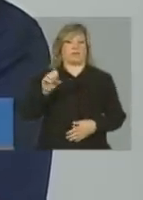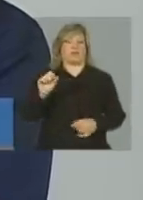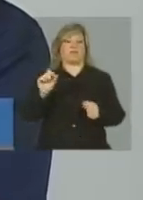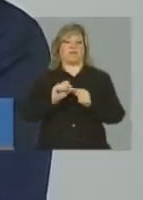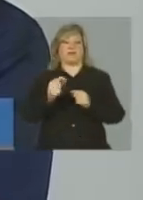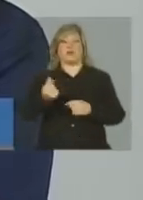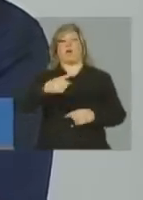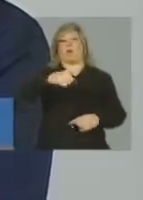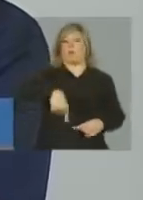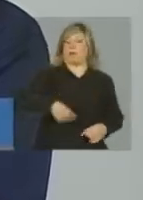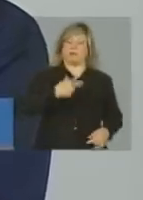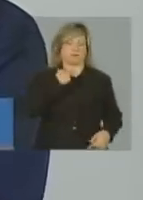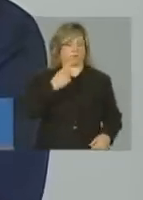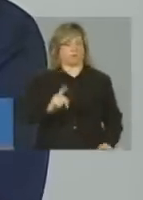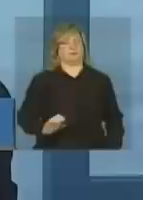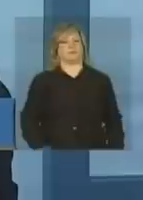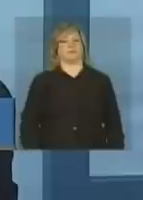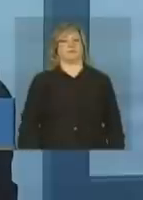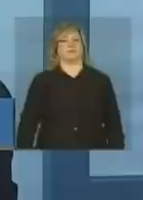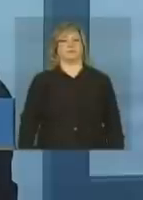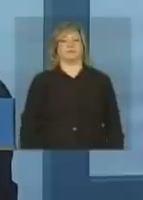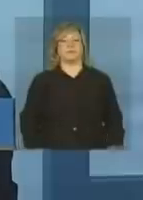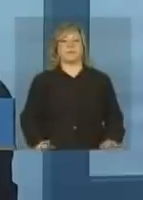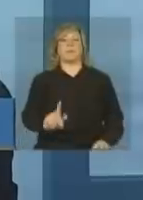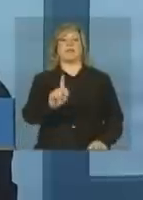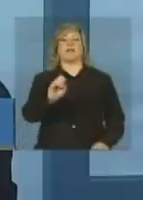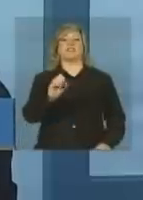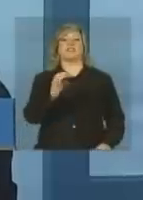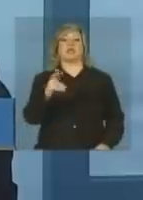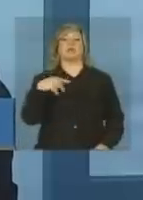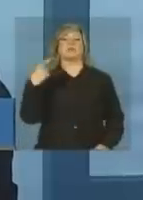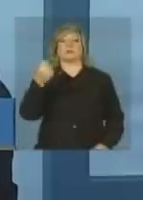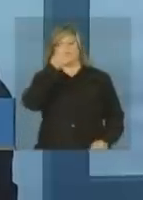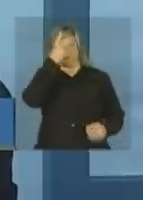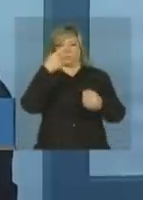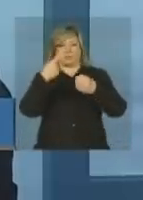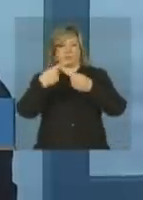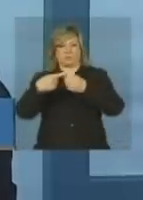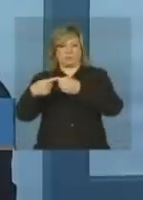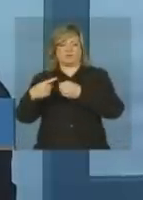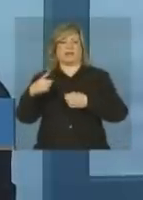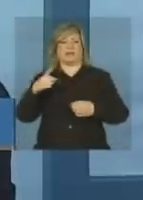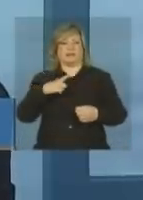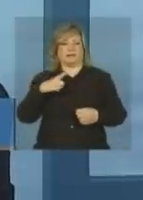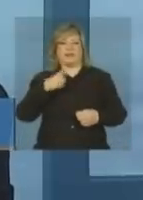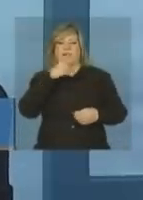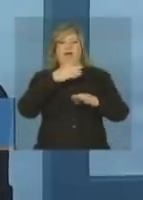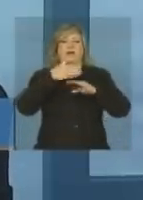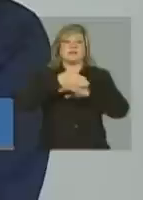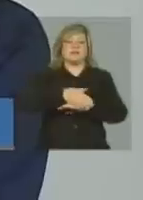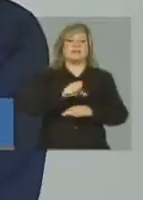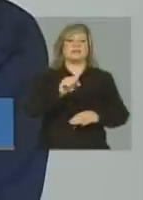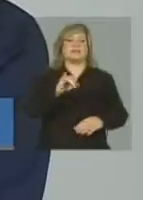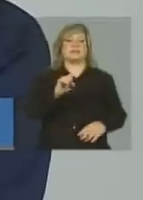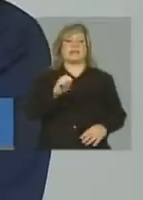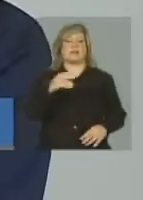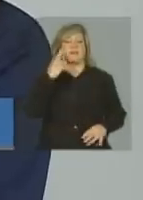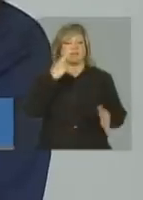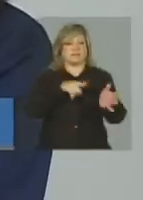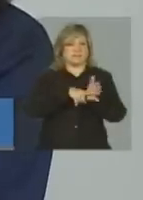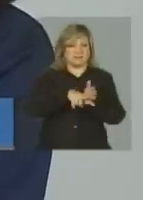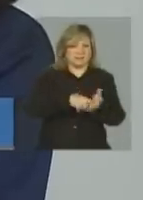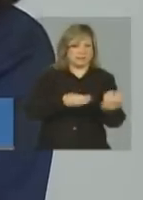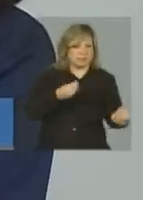a cobrança. Não pode. Gestores municipais têm acesso ao sistema de fiscalização? O sistema de fiscalização, ele ainda não